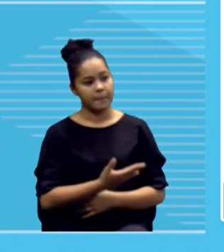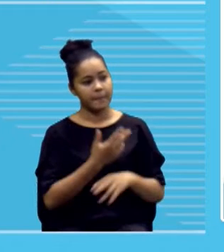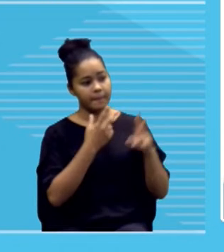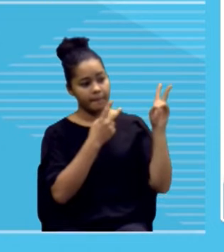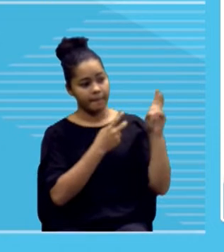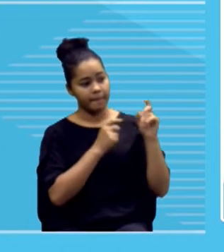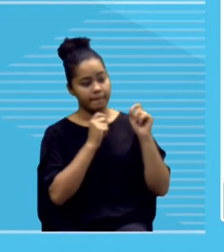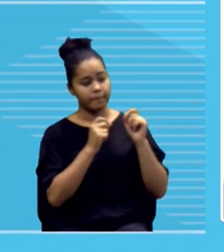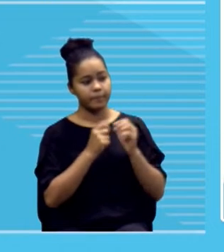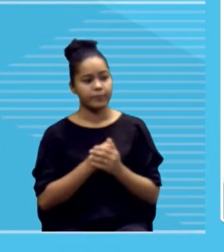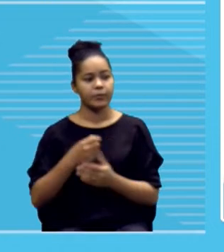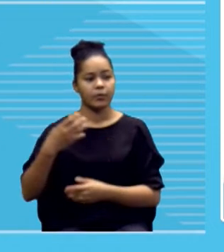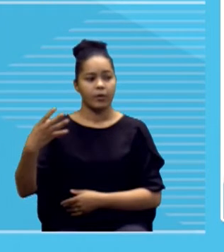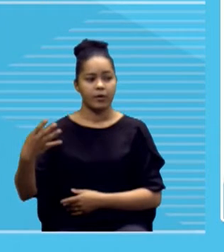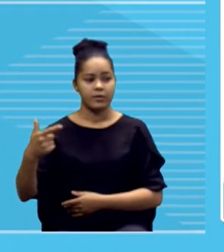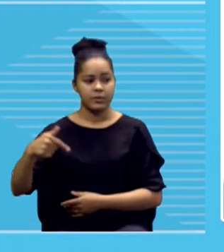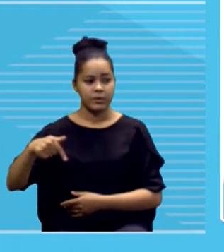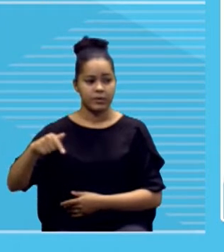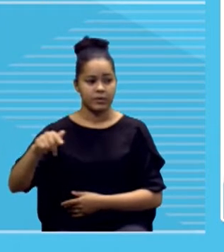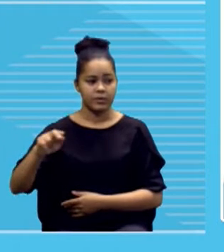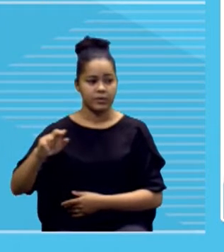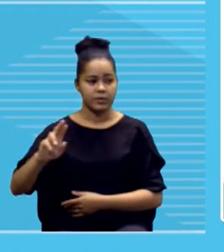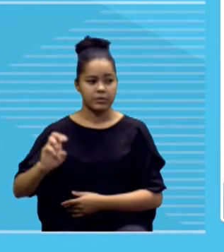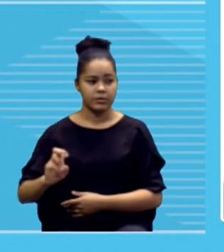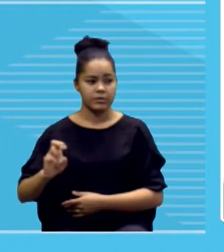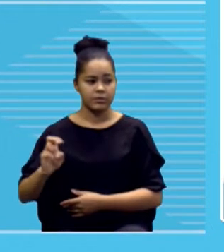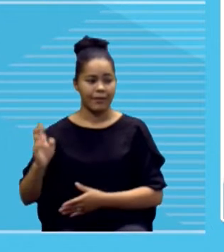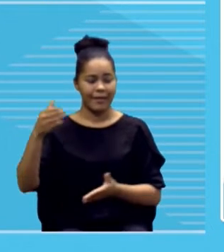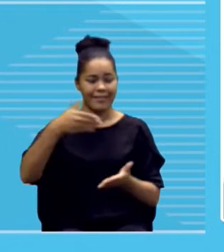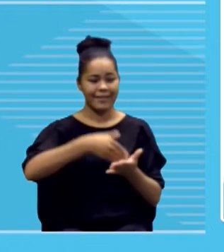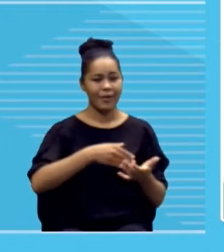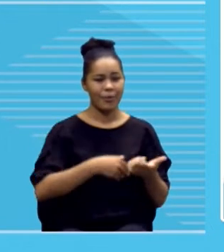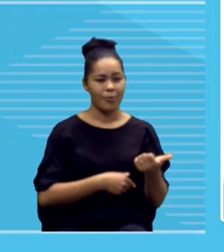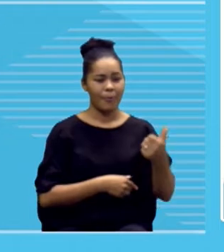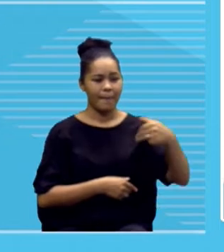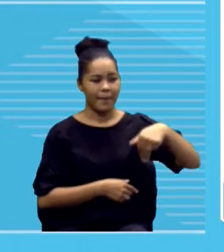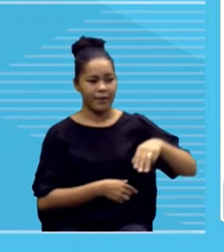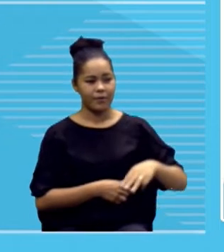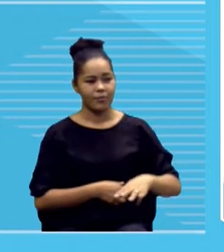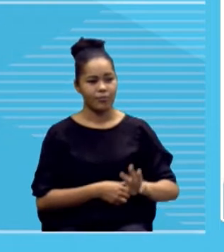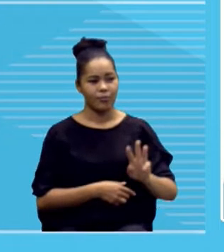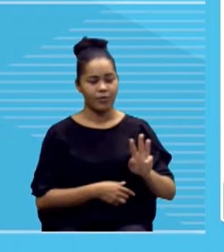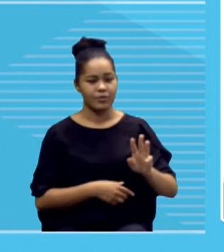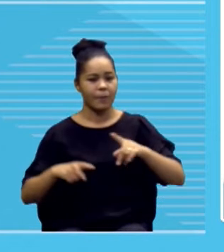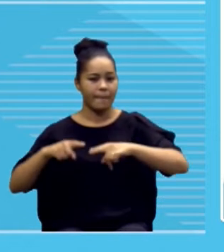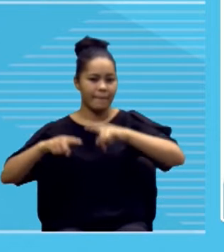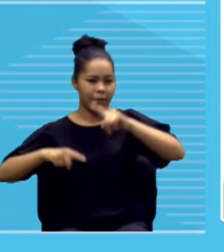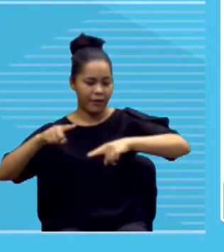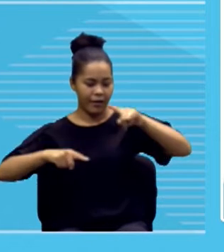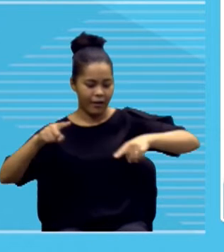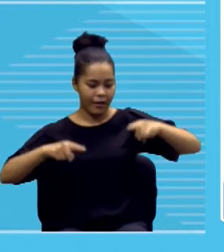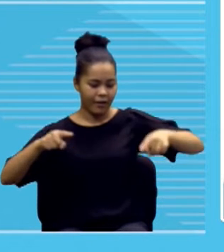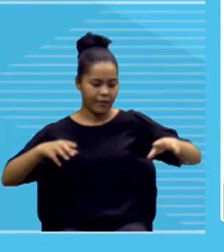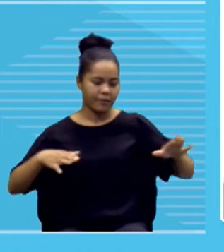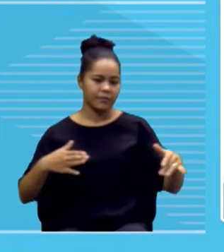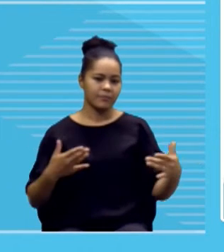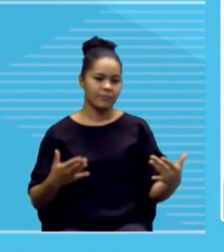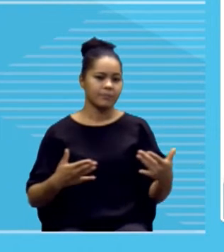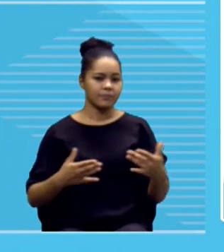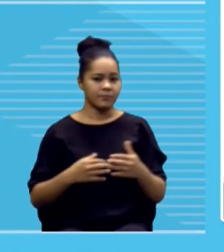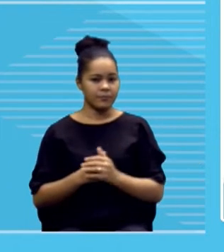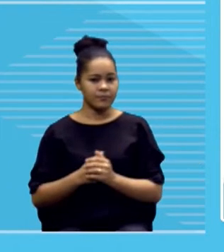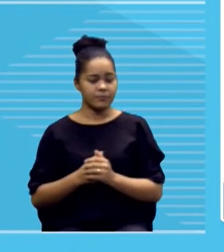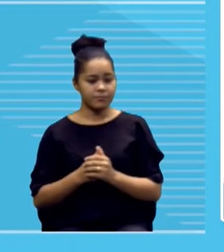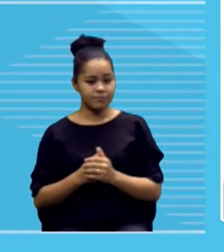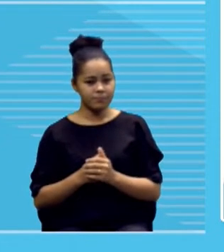de 475 megawatts até 1 megawatt. Então, toda essa produção é muito, como é que eu